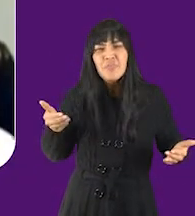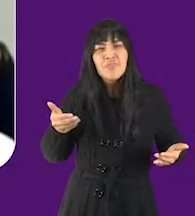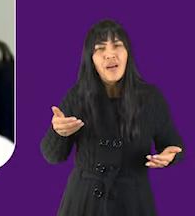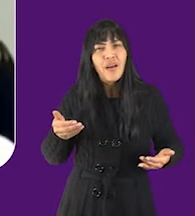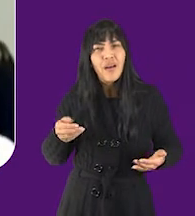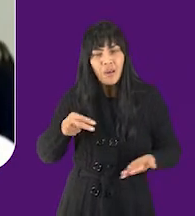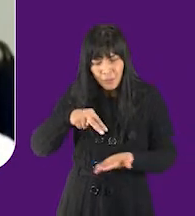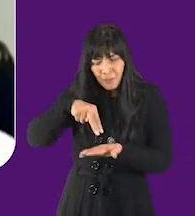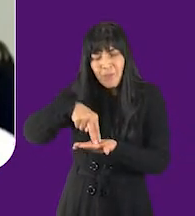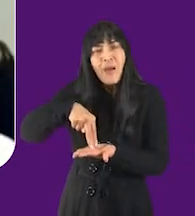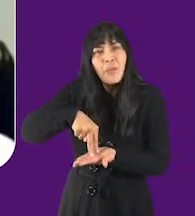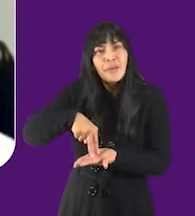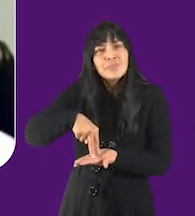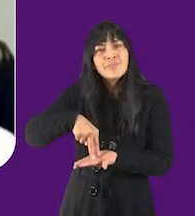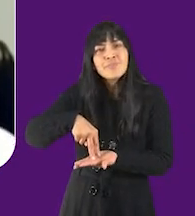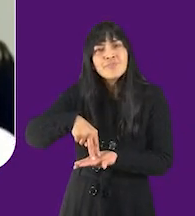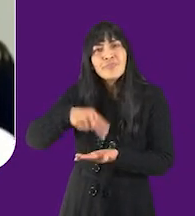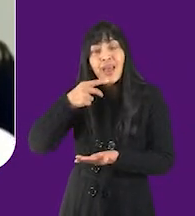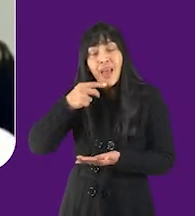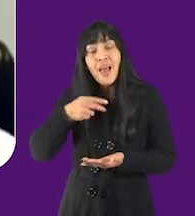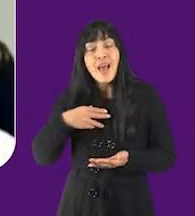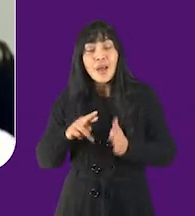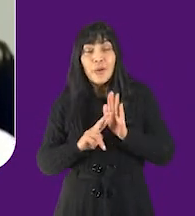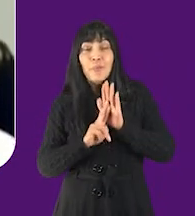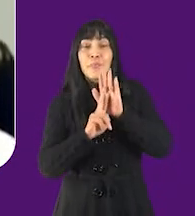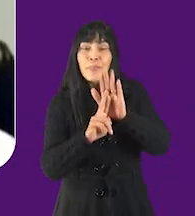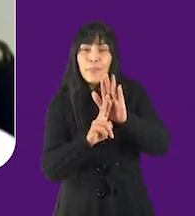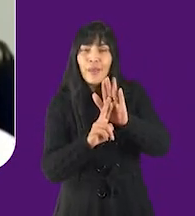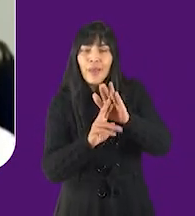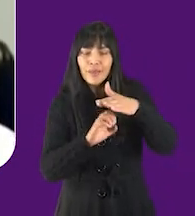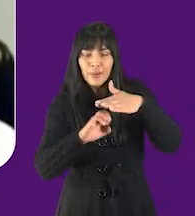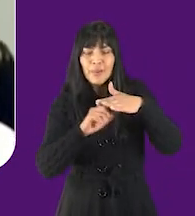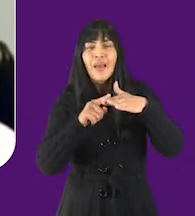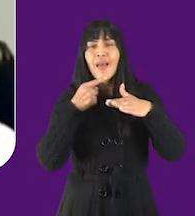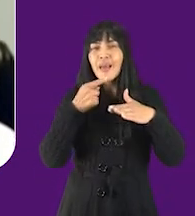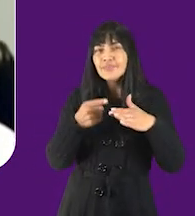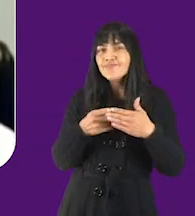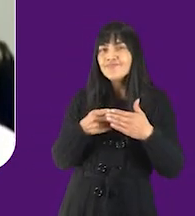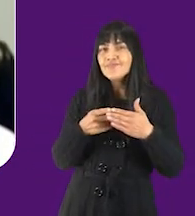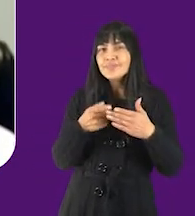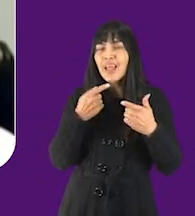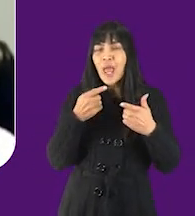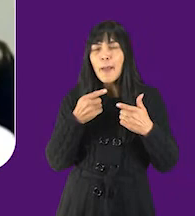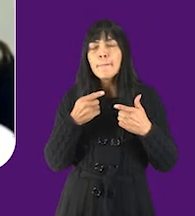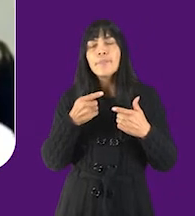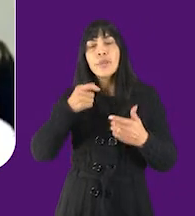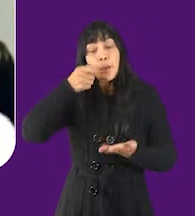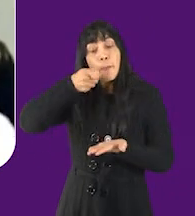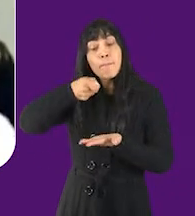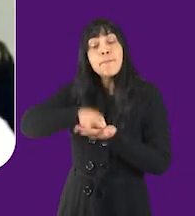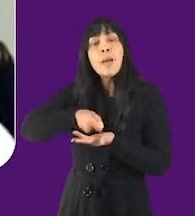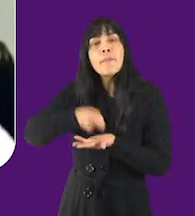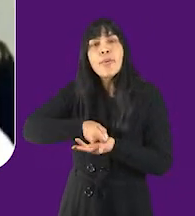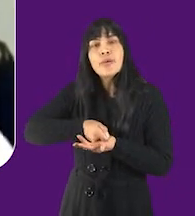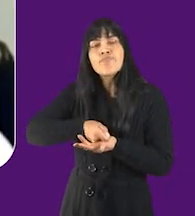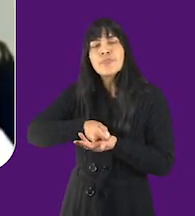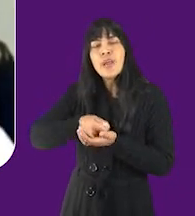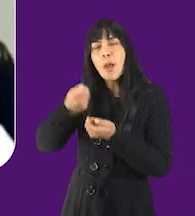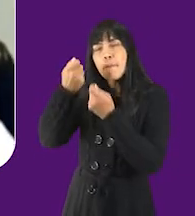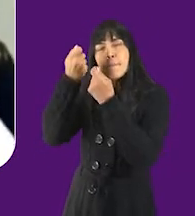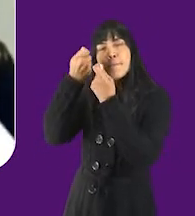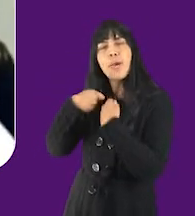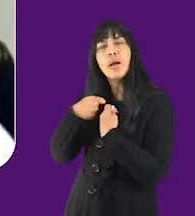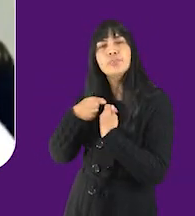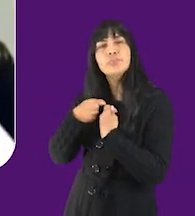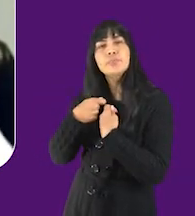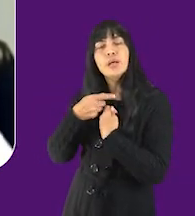Nas nossas fábricas, que são referência dentro do mundo Tetra Pak, eu acho que a questão de disciplina, a